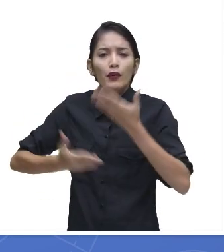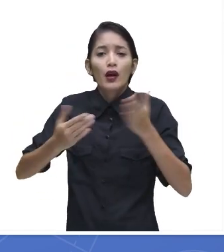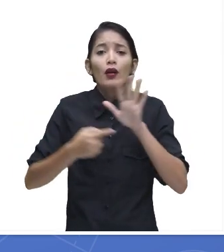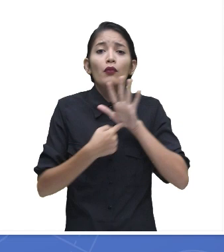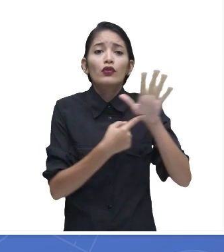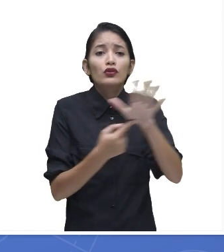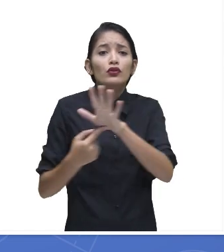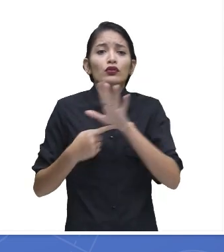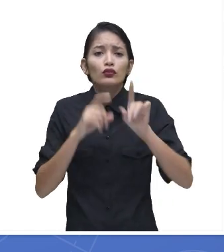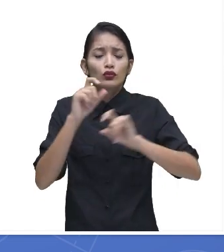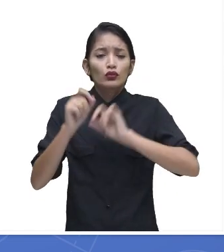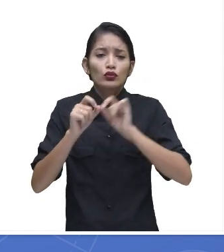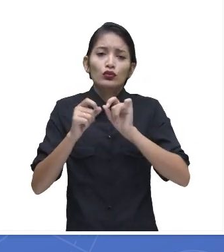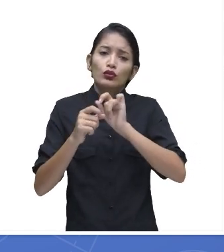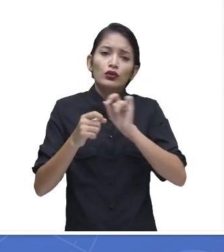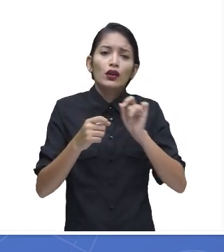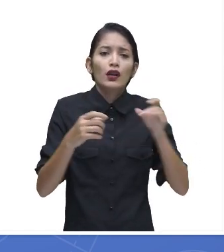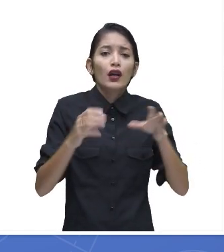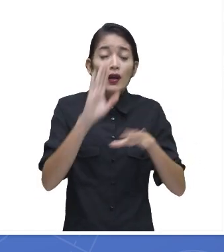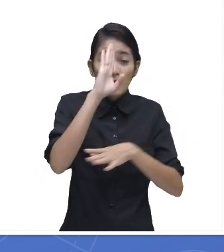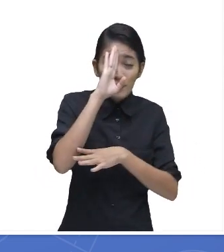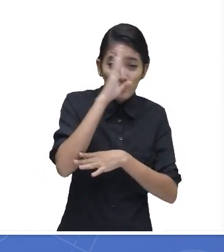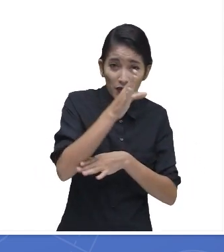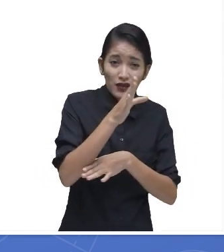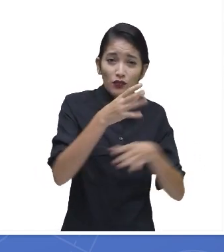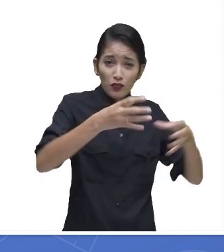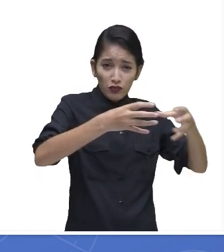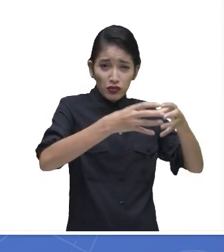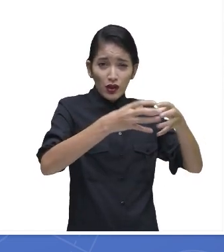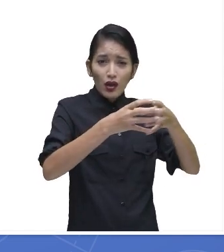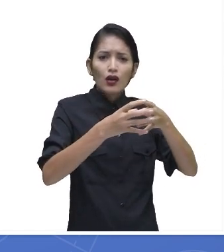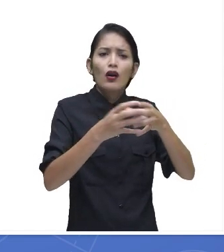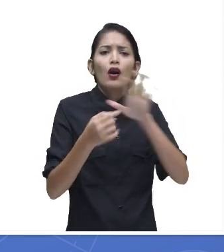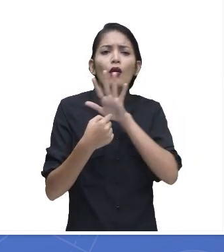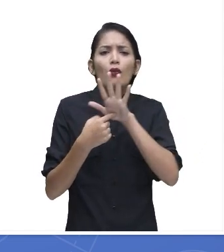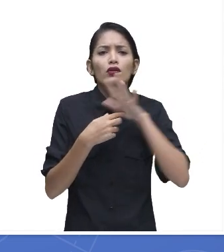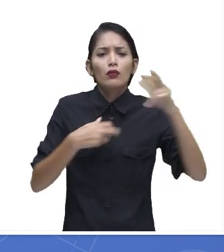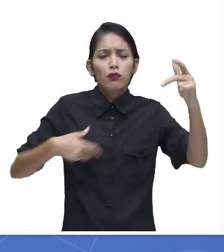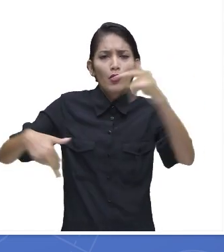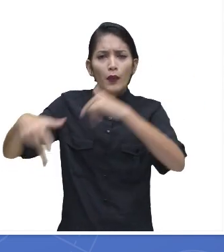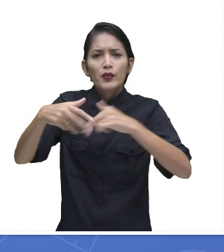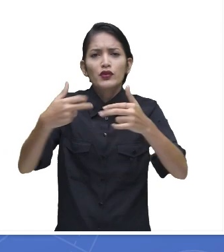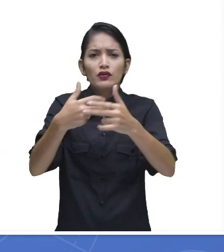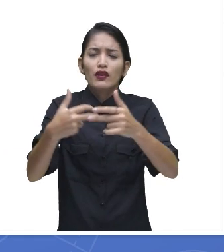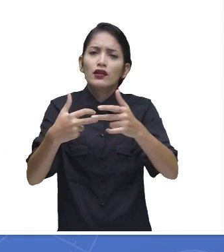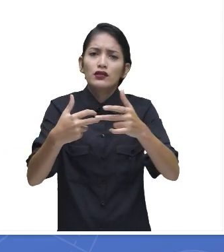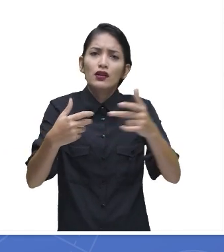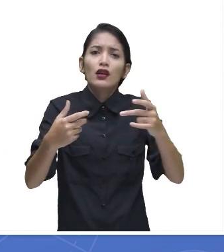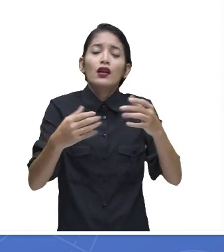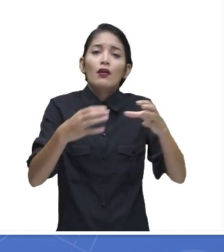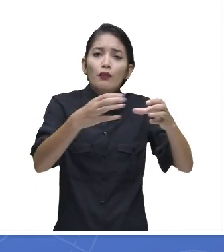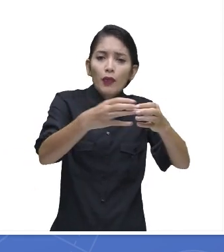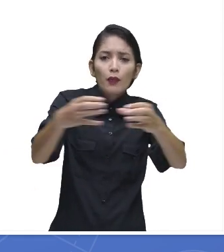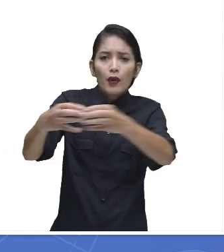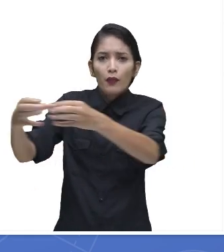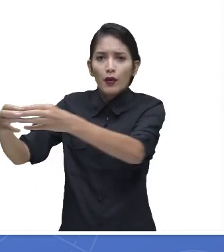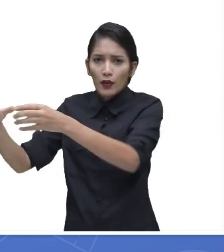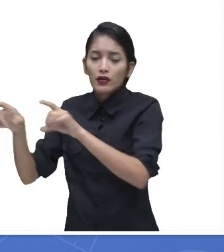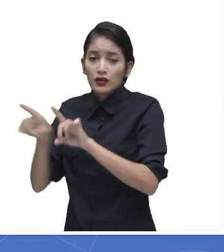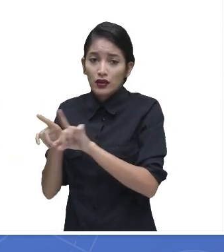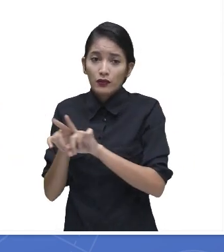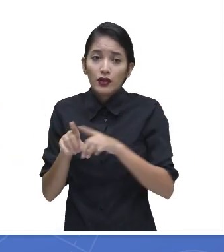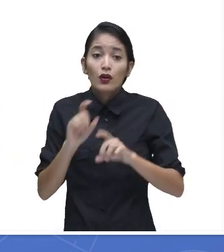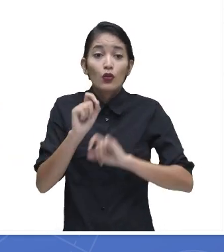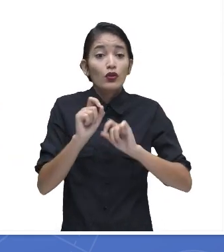limites para além do núcleo municipal de origem, formando aglomerações multimunicipais. Letra C, elas são